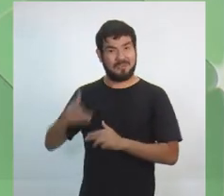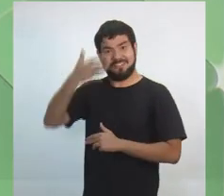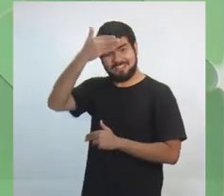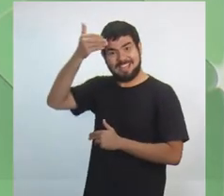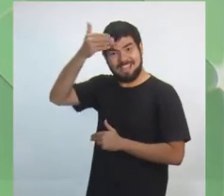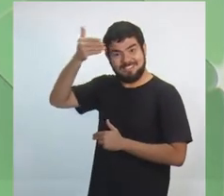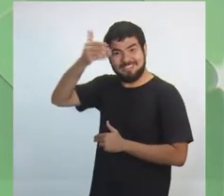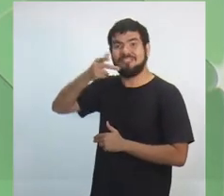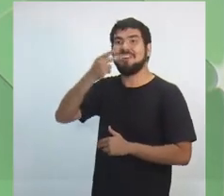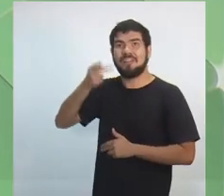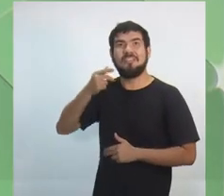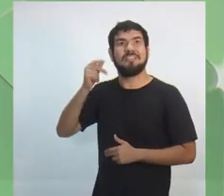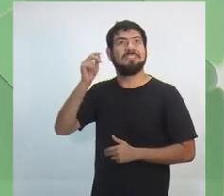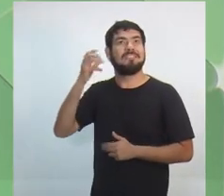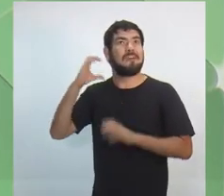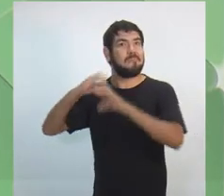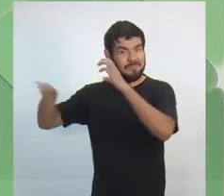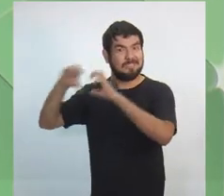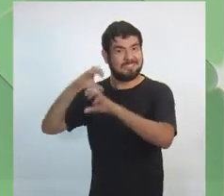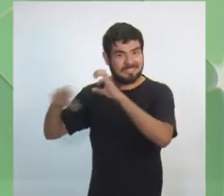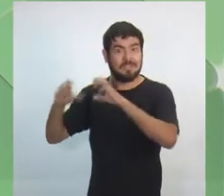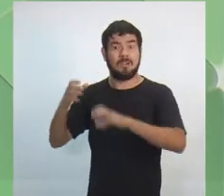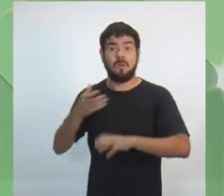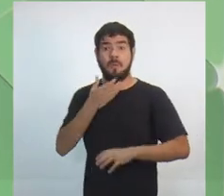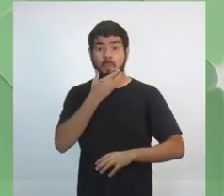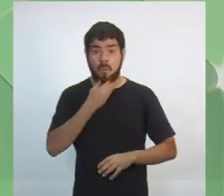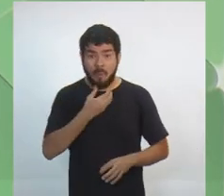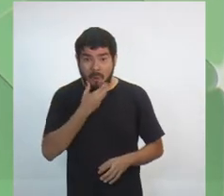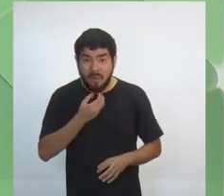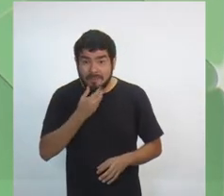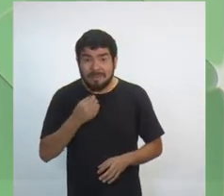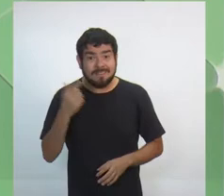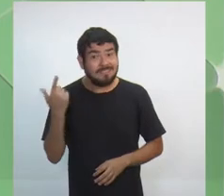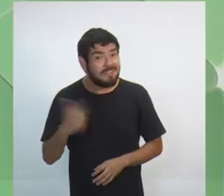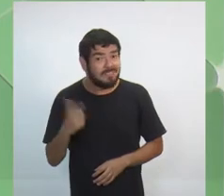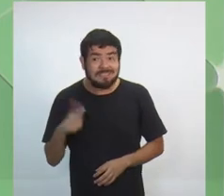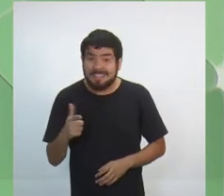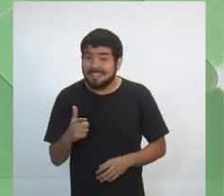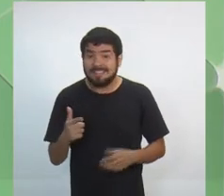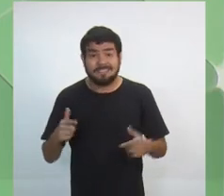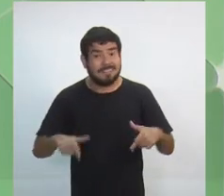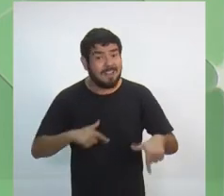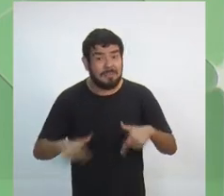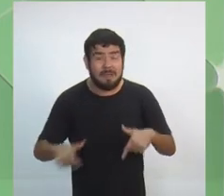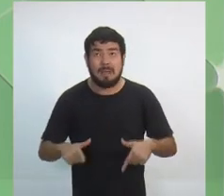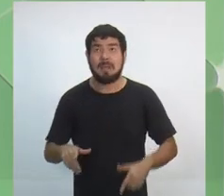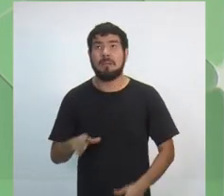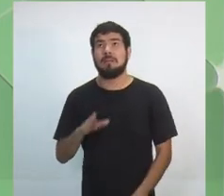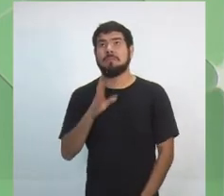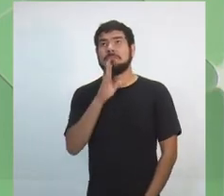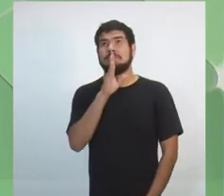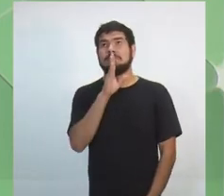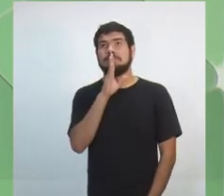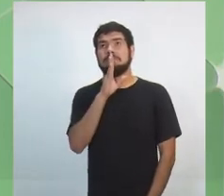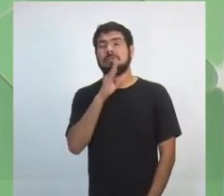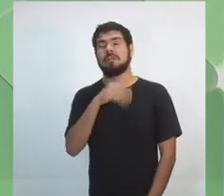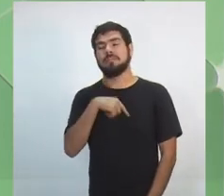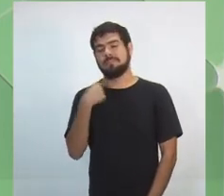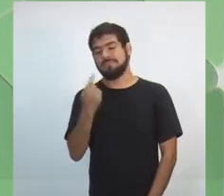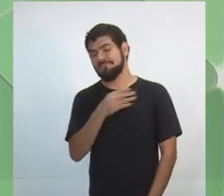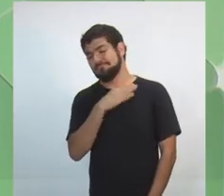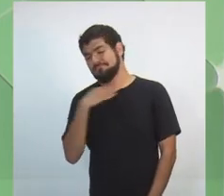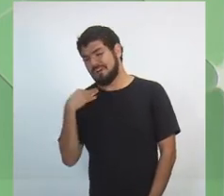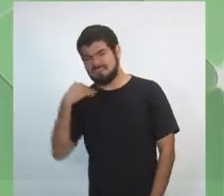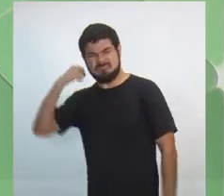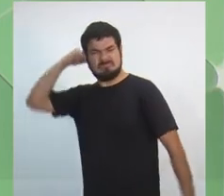aqui cantando uma música, eu digo que o homem sem trabalho não tem honra, e sem honra ele morre, ele